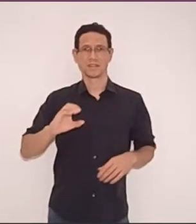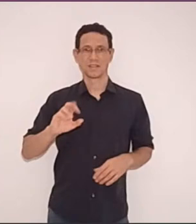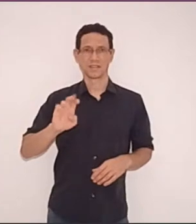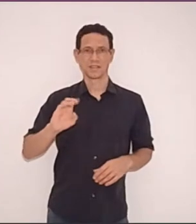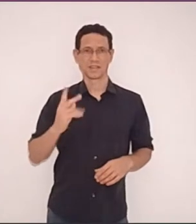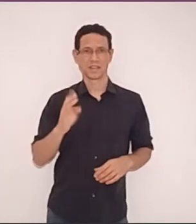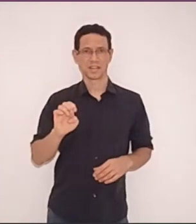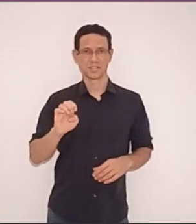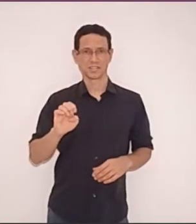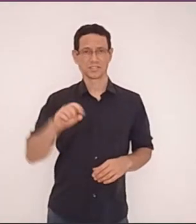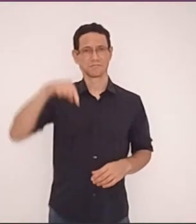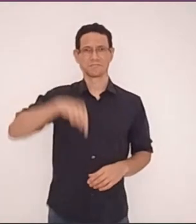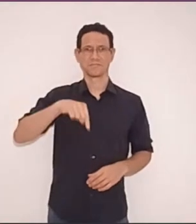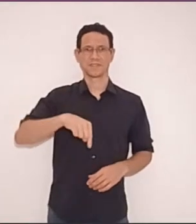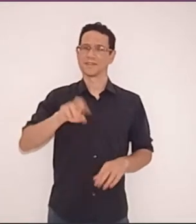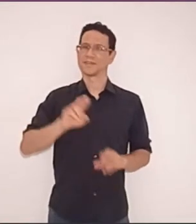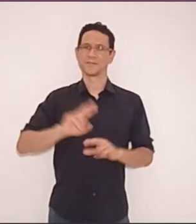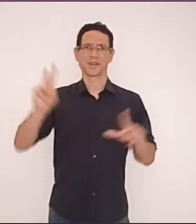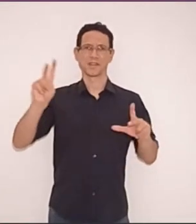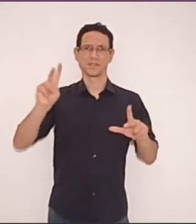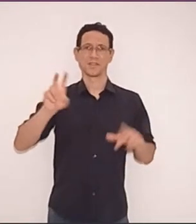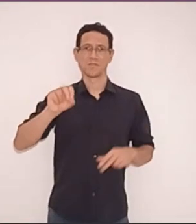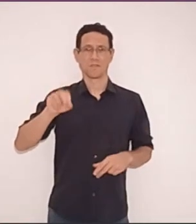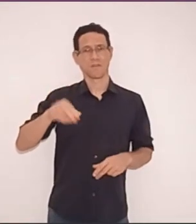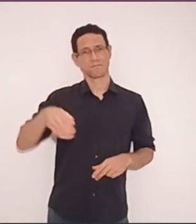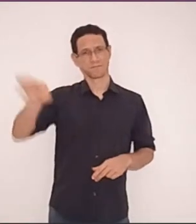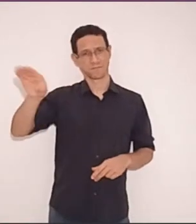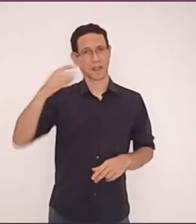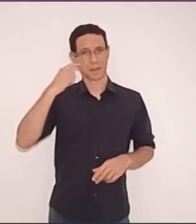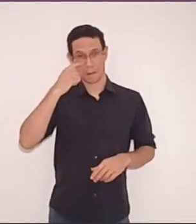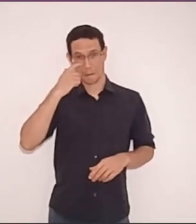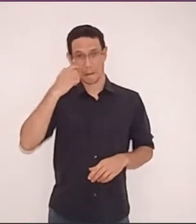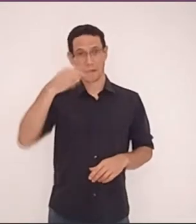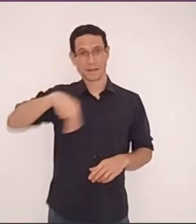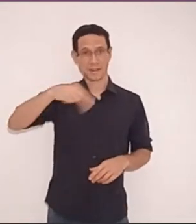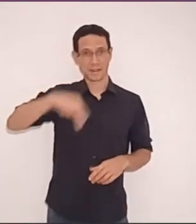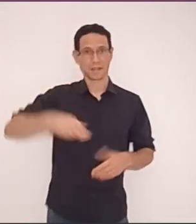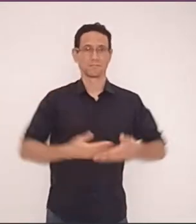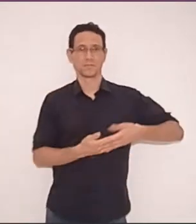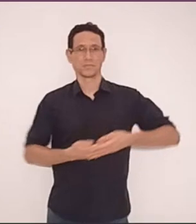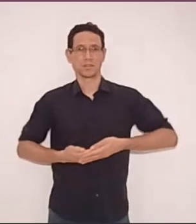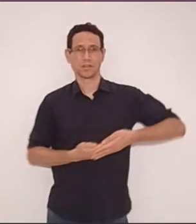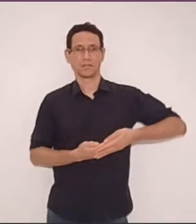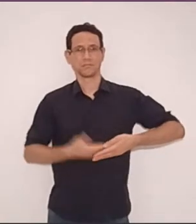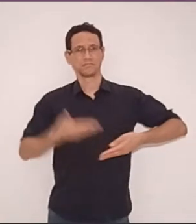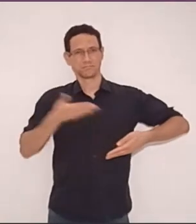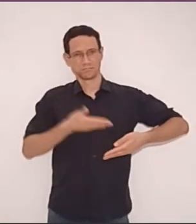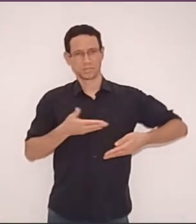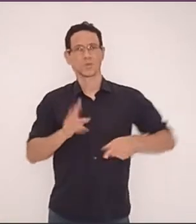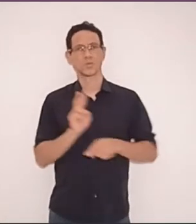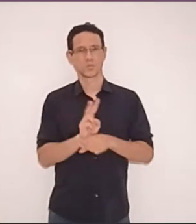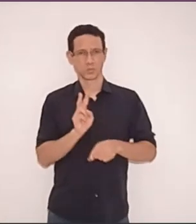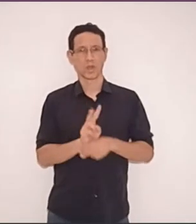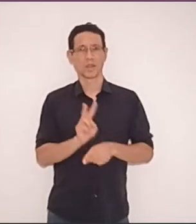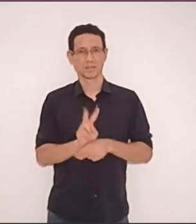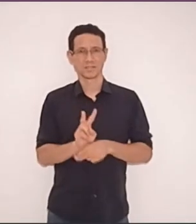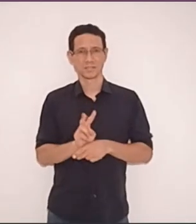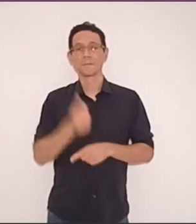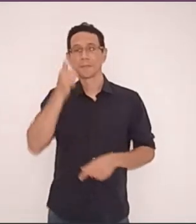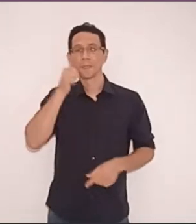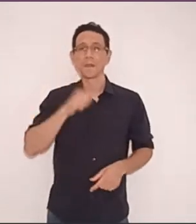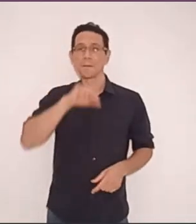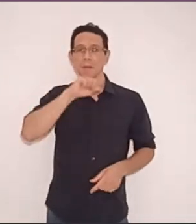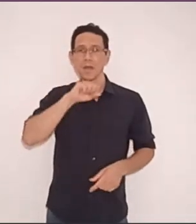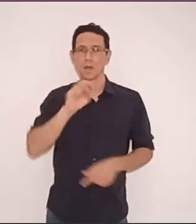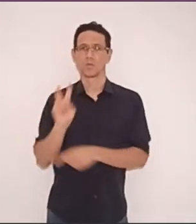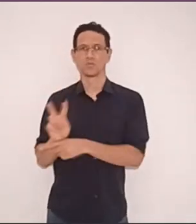geração avó do terreiro EA reação neta no colo é geração e a geração mãe